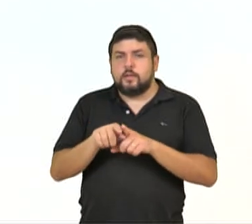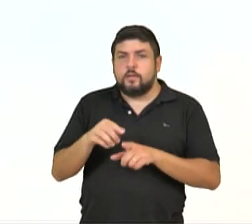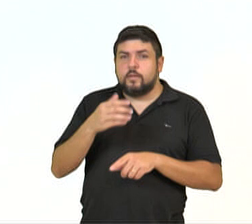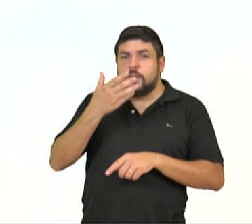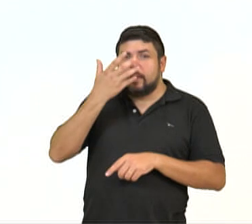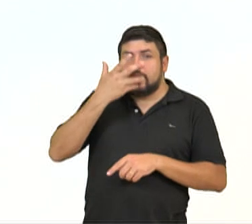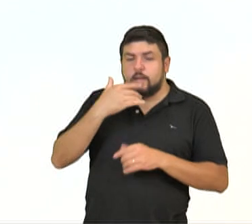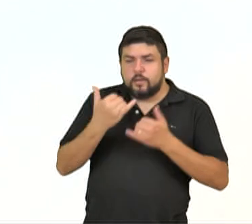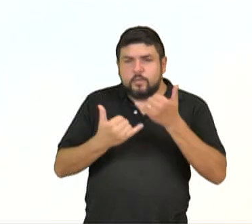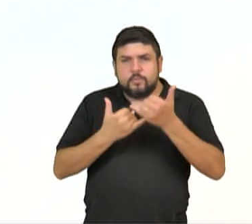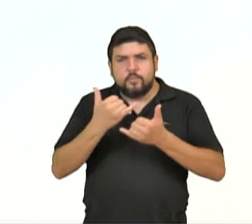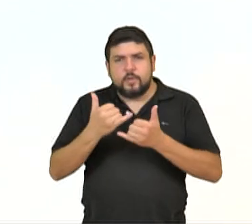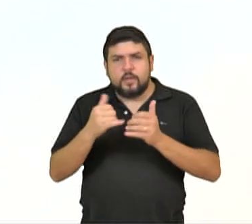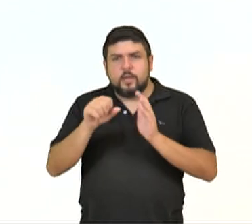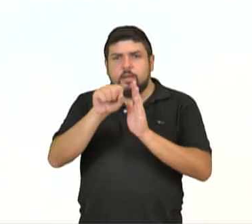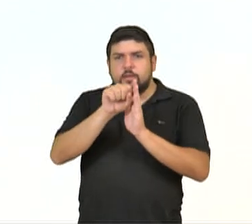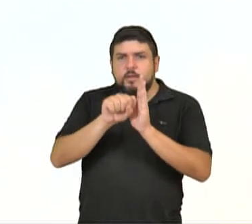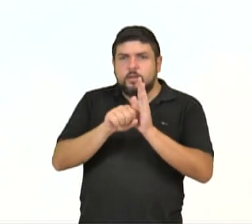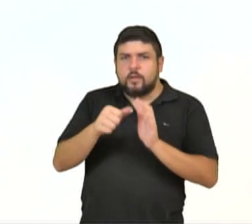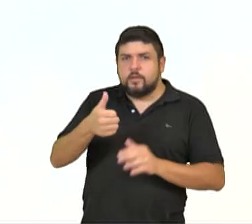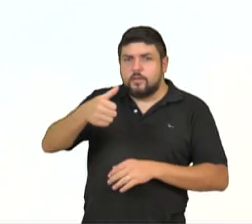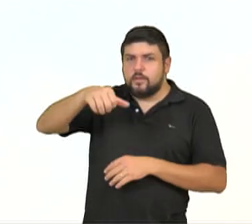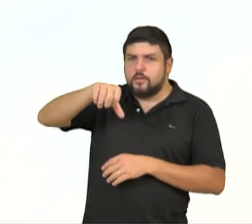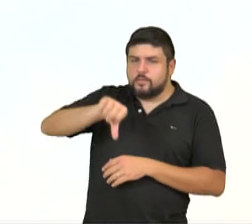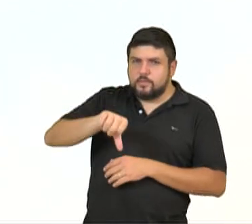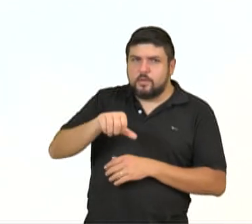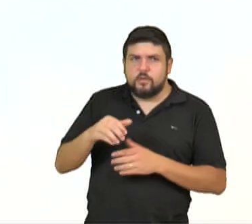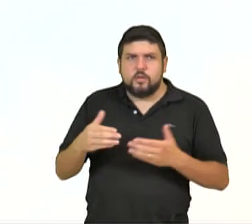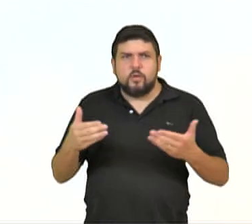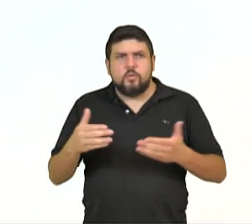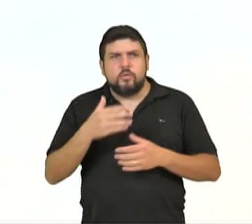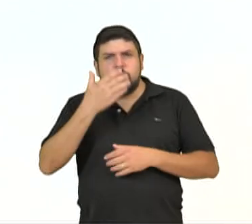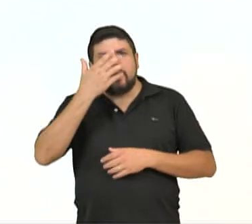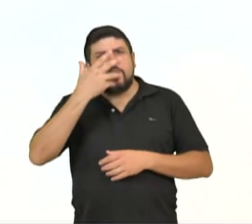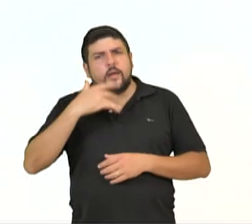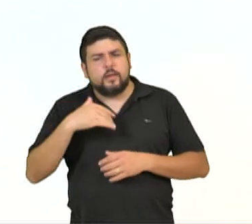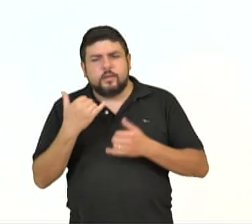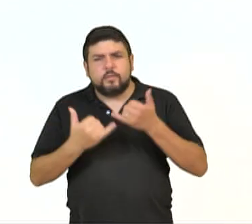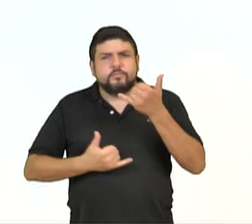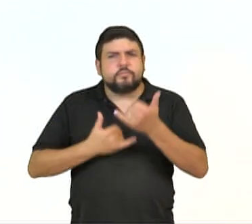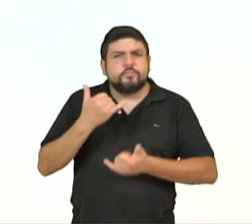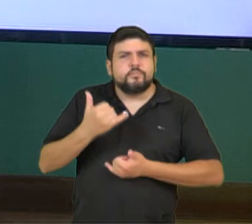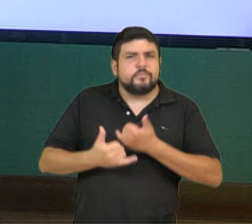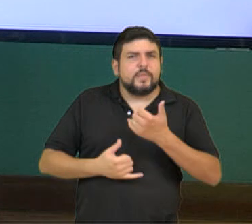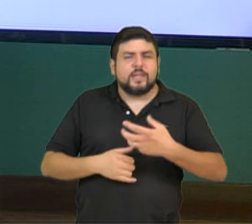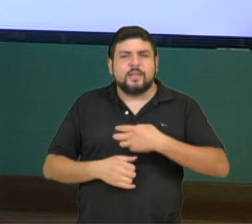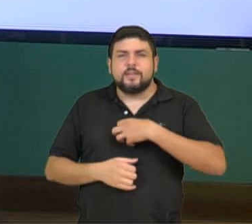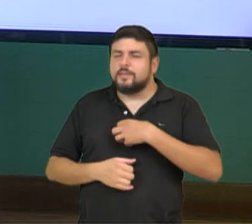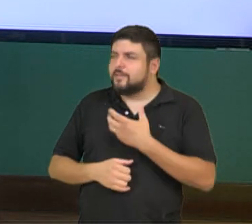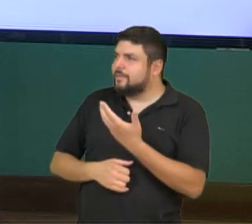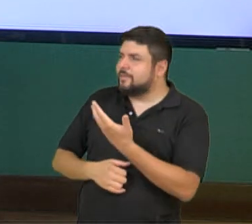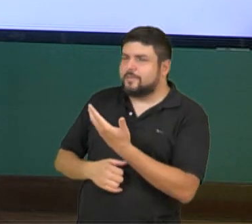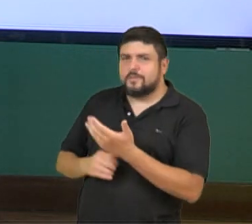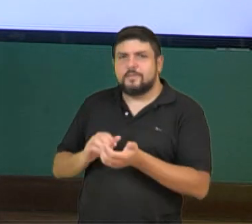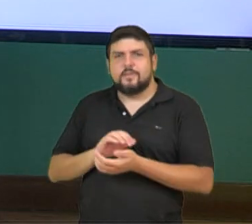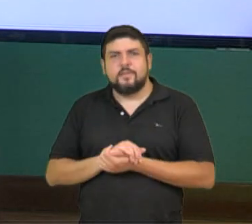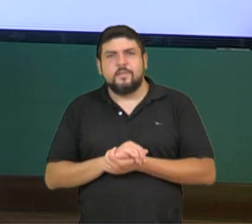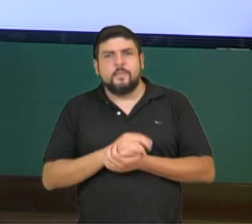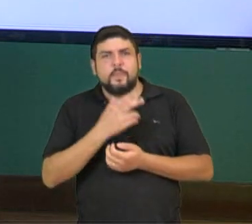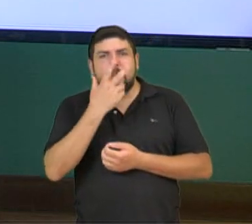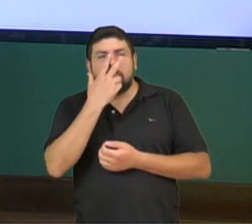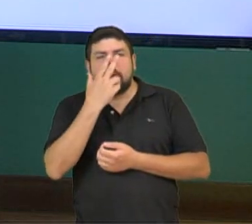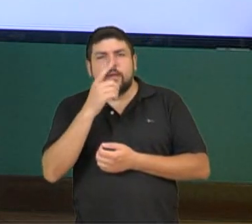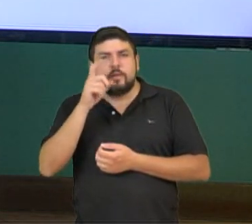XIX, talvez uma imagem difícil da gente imaginar hoje, as crianças brincando, dessa forma no século XIX, até parece que era um